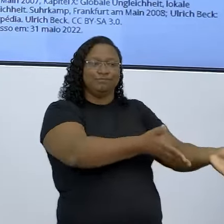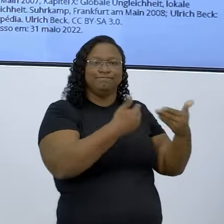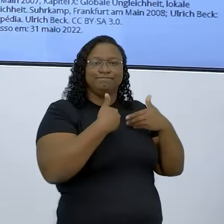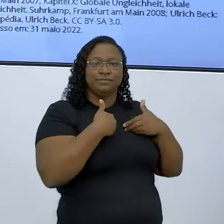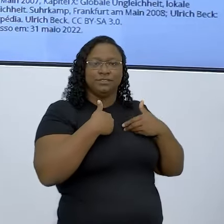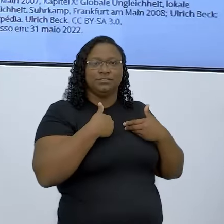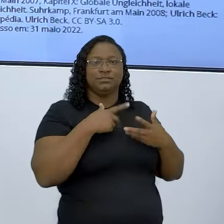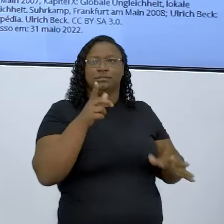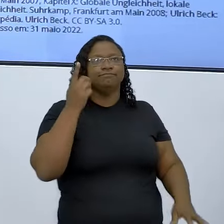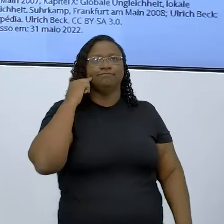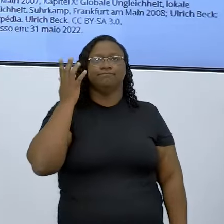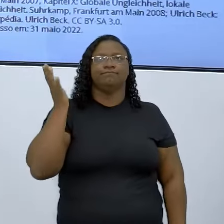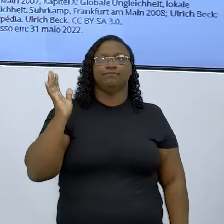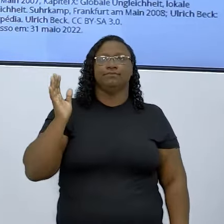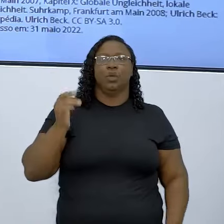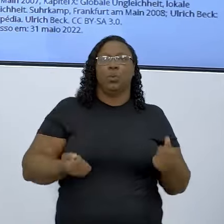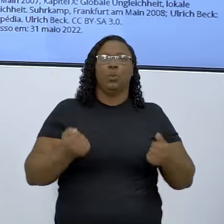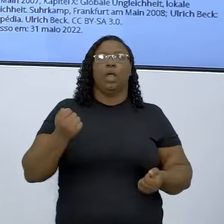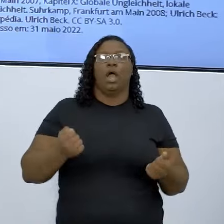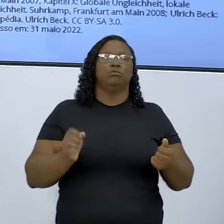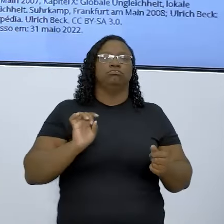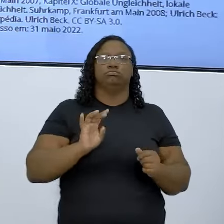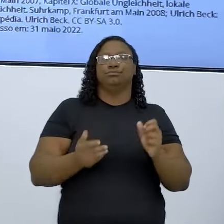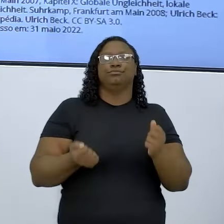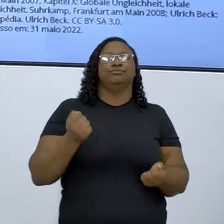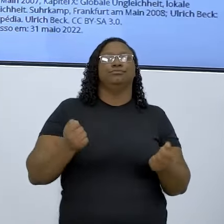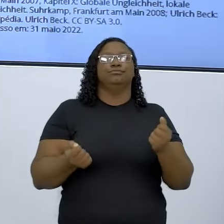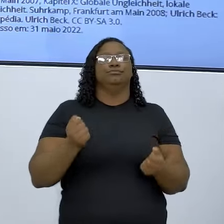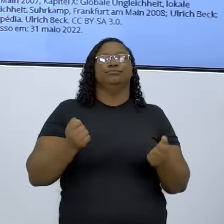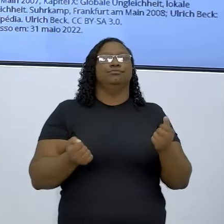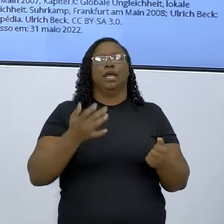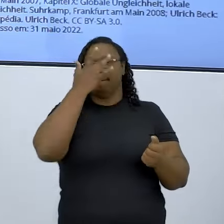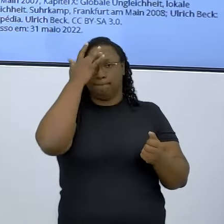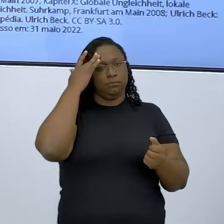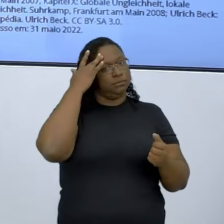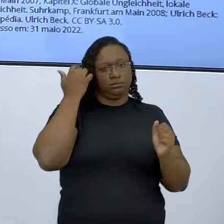daqui a pouco o carro que vai se autodirigir. O Tesla já começou esse processo.